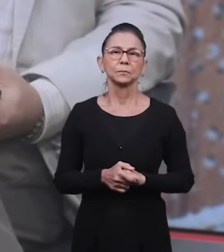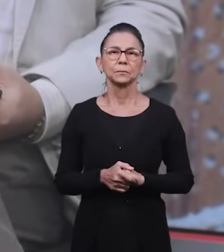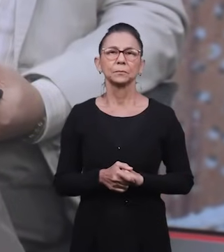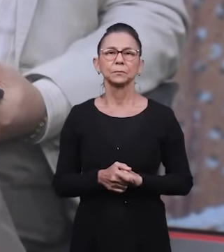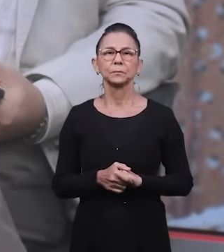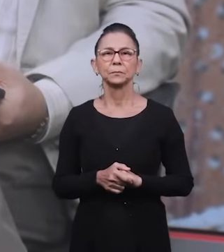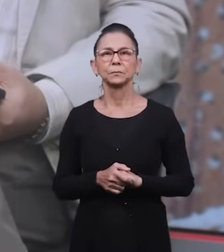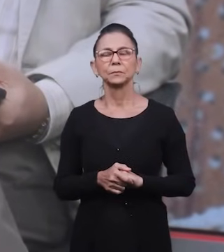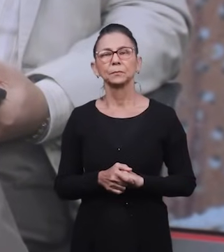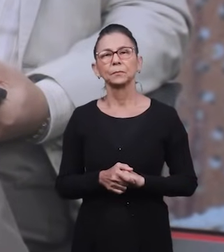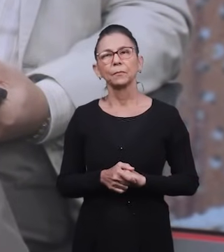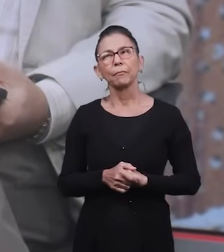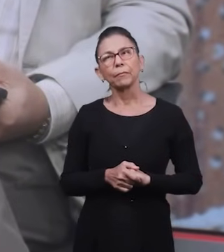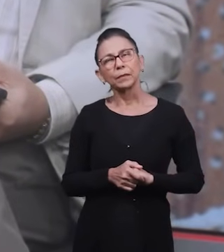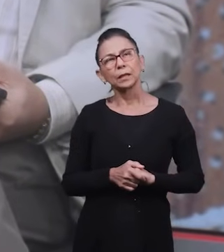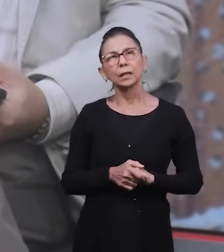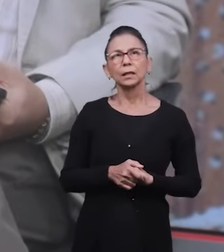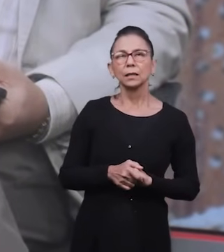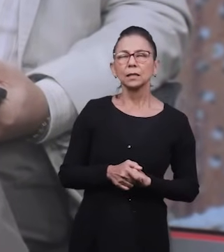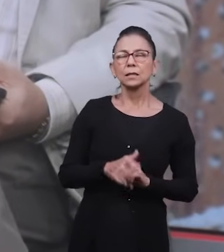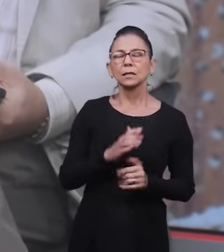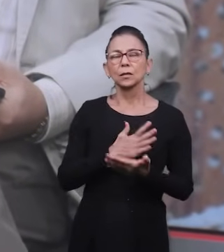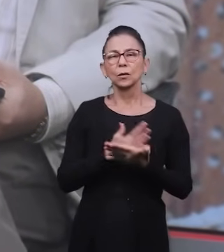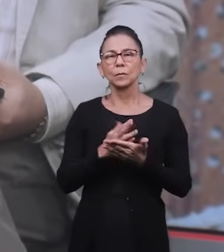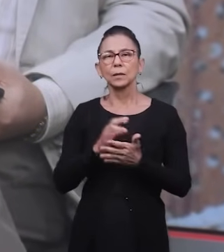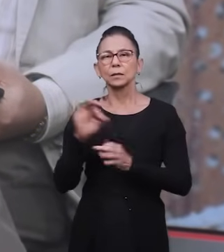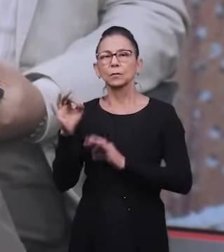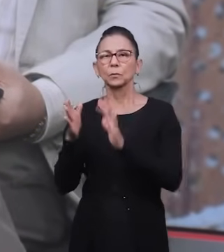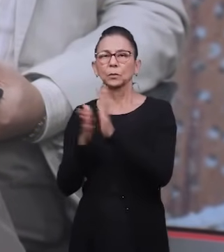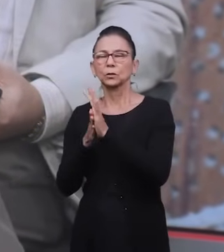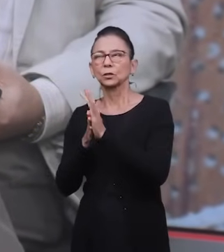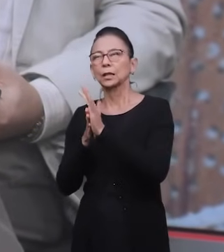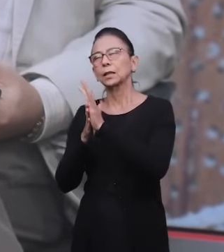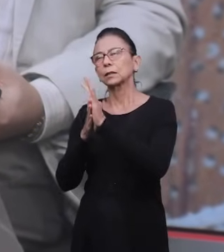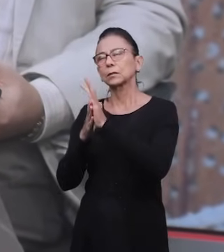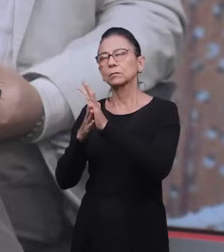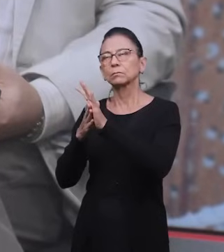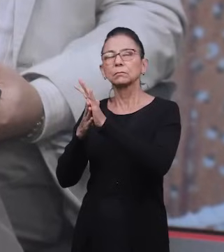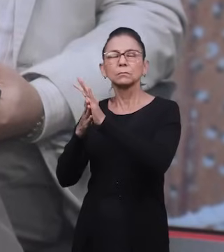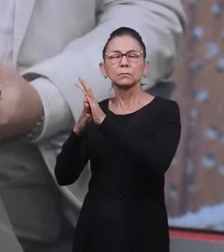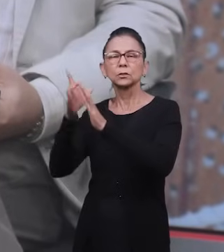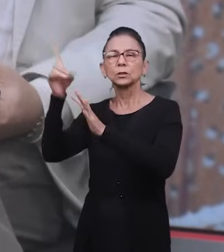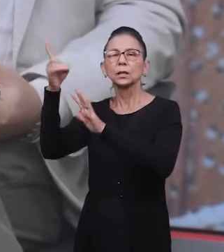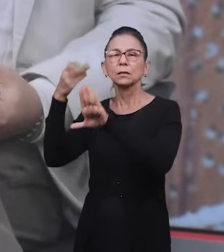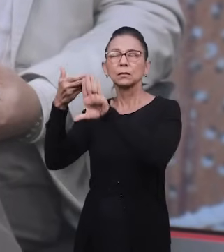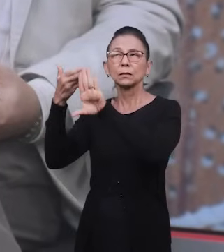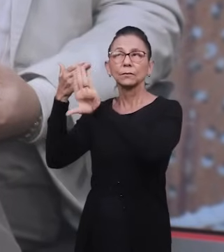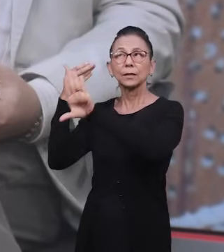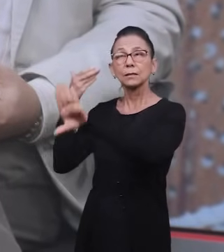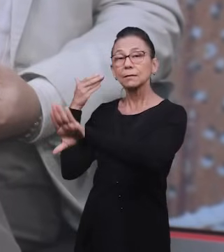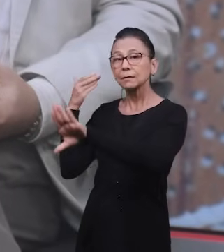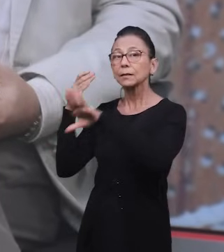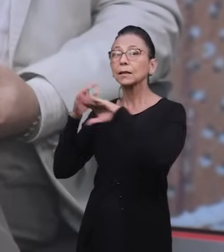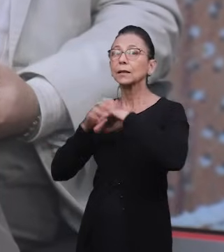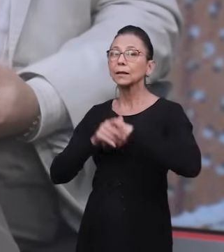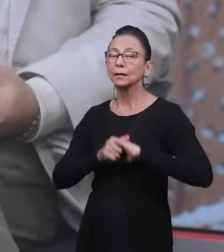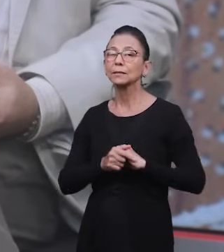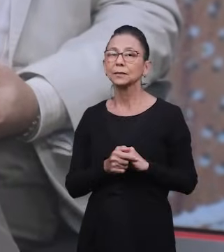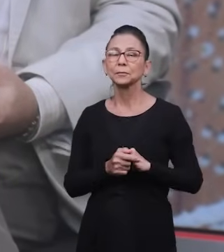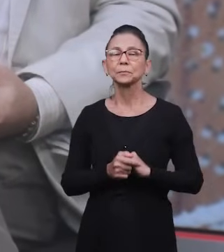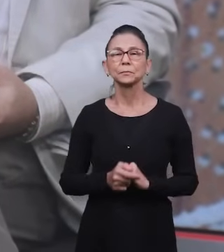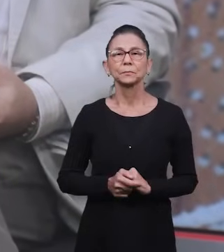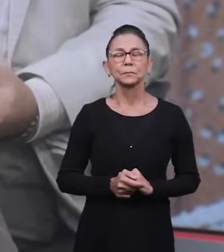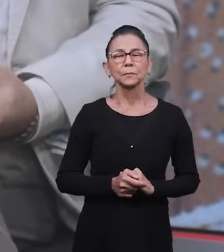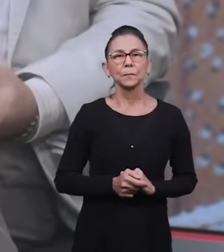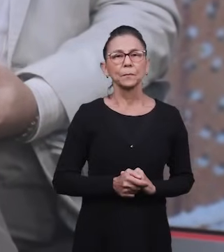que se distancia daquilo que é o projeto de Deus, daquilo que o Senhor tem na vida de cada um de nós, daquilo que